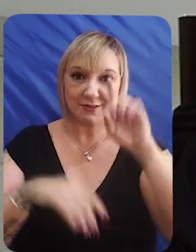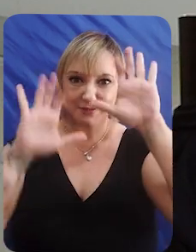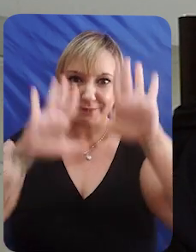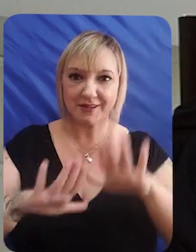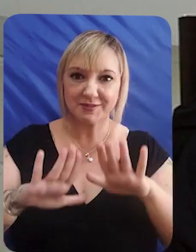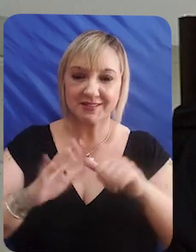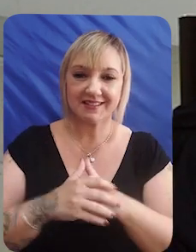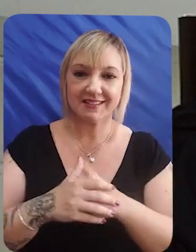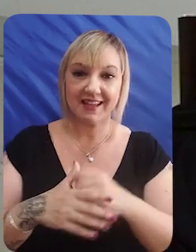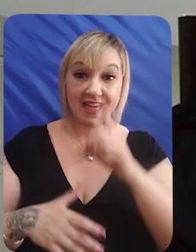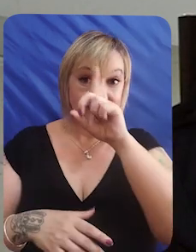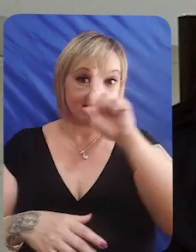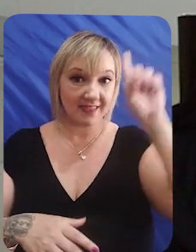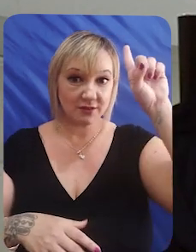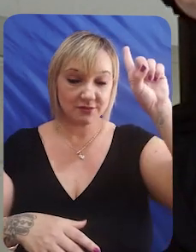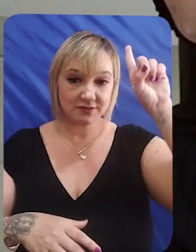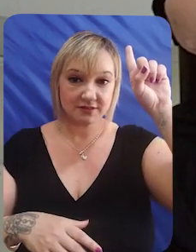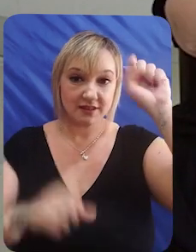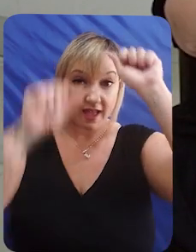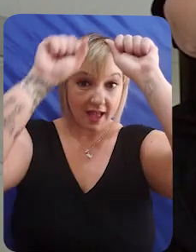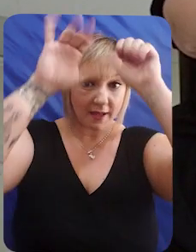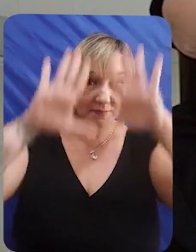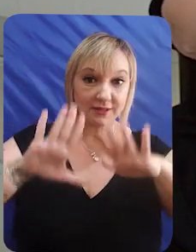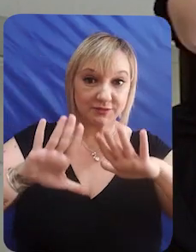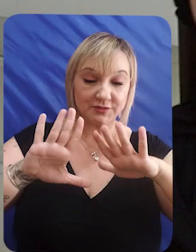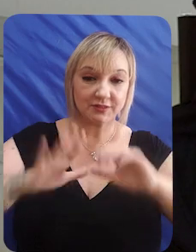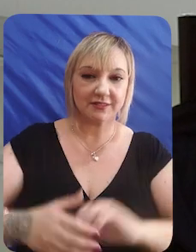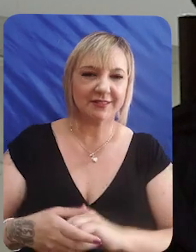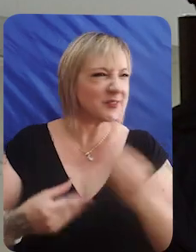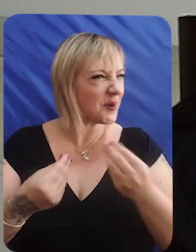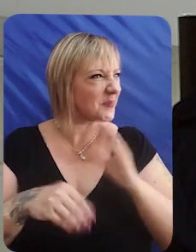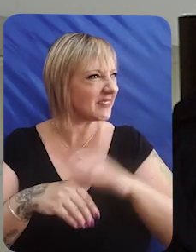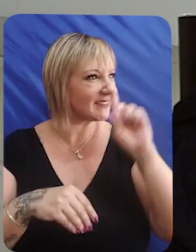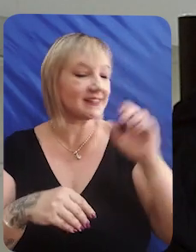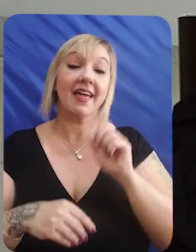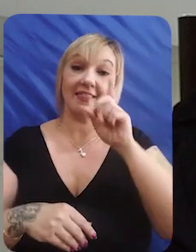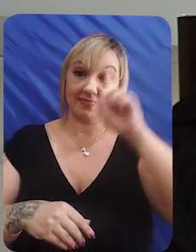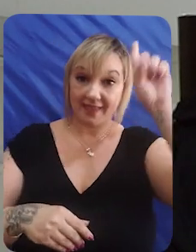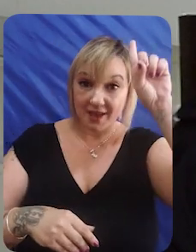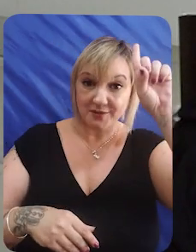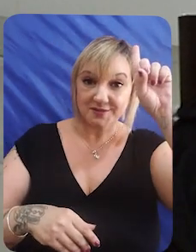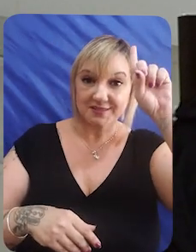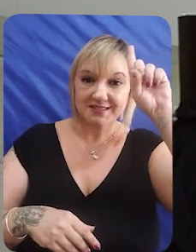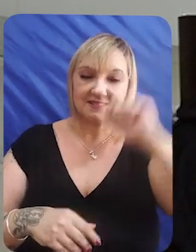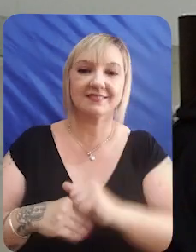Hein? Deus. O que é isso? Abençoe. Como é que é o Deus? Deus.